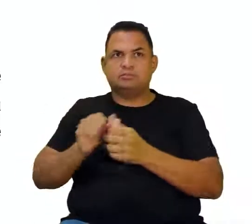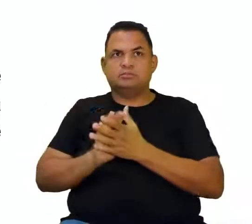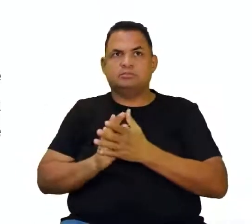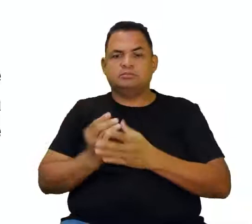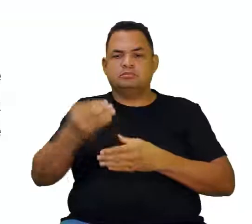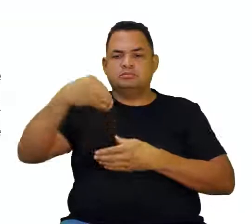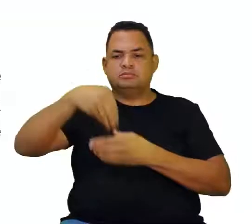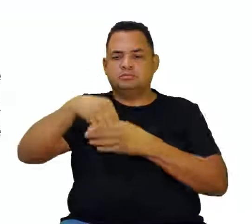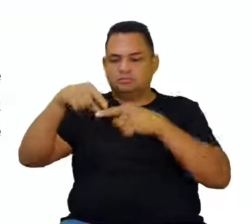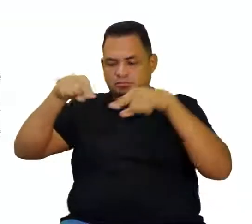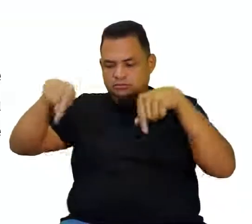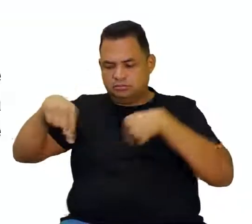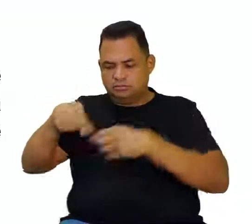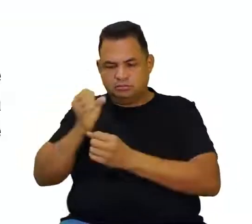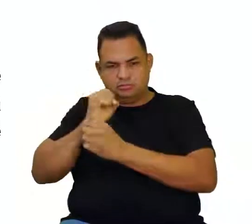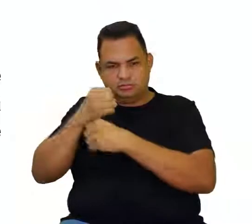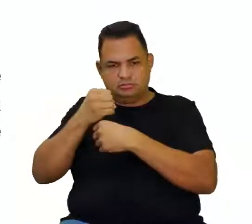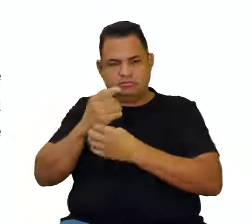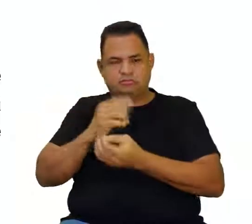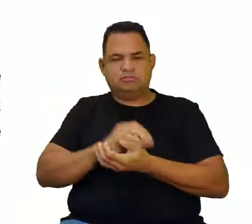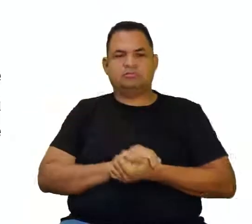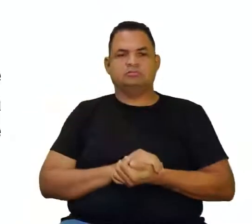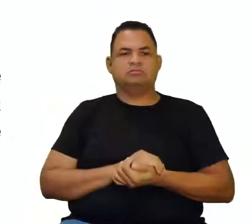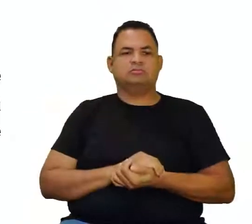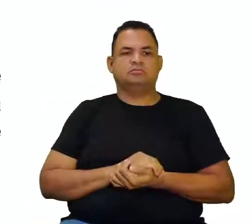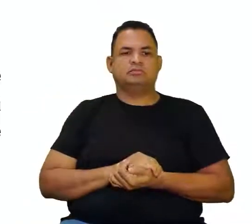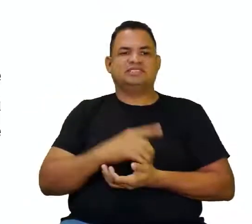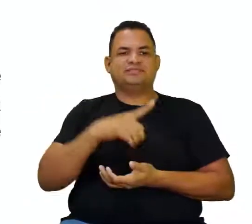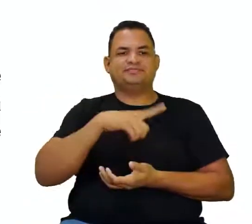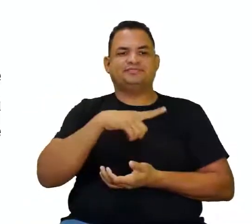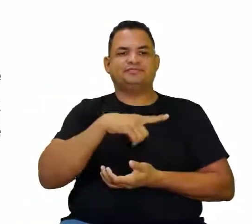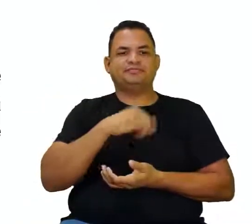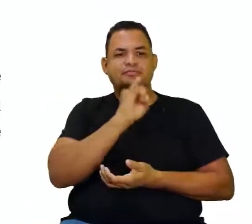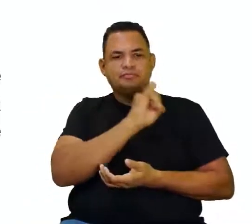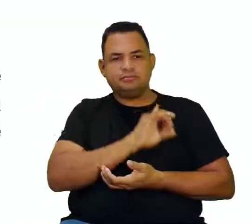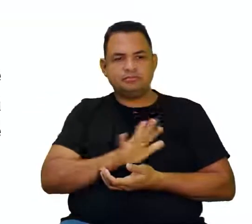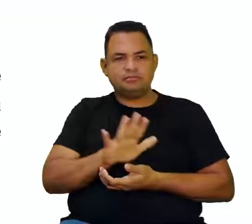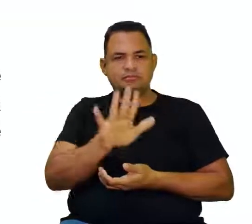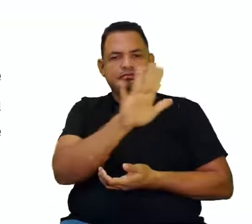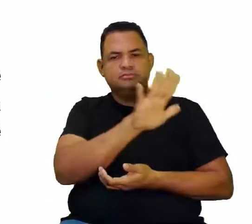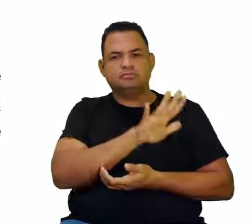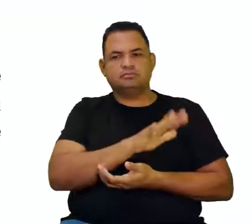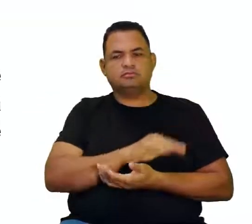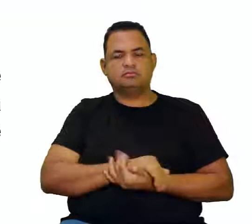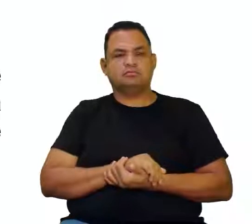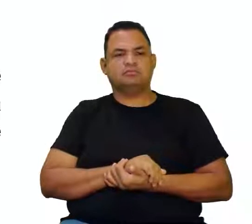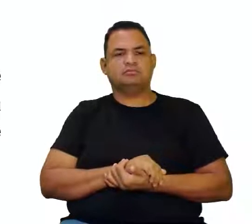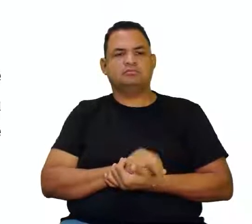um laboratório. E aí a gente tem aqui a figura, né, representando